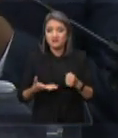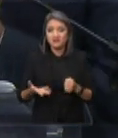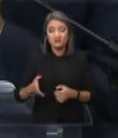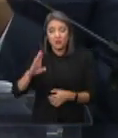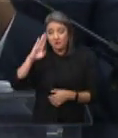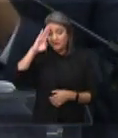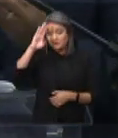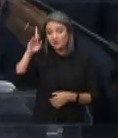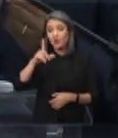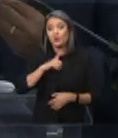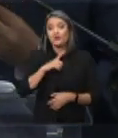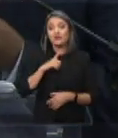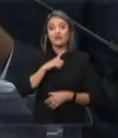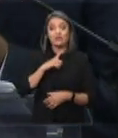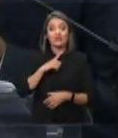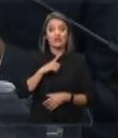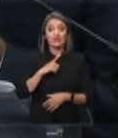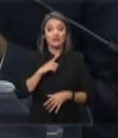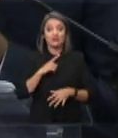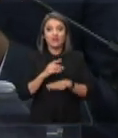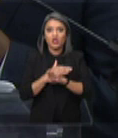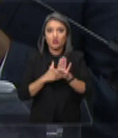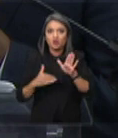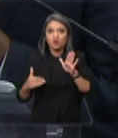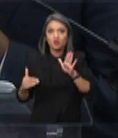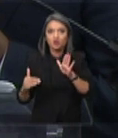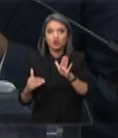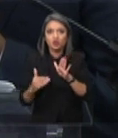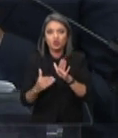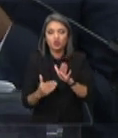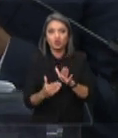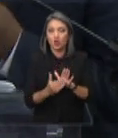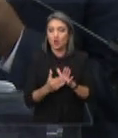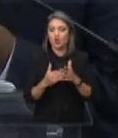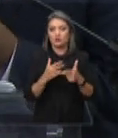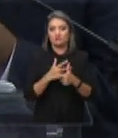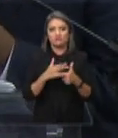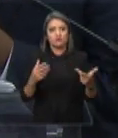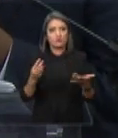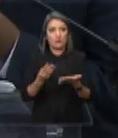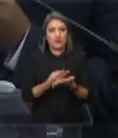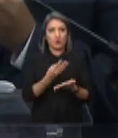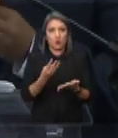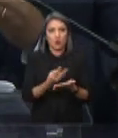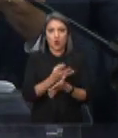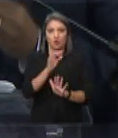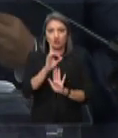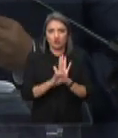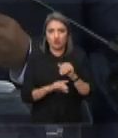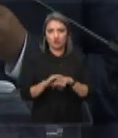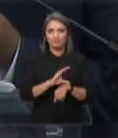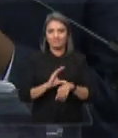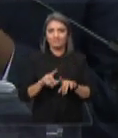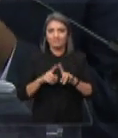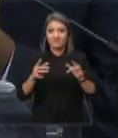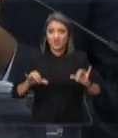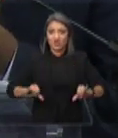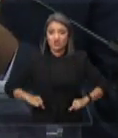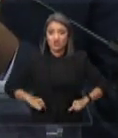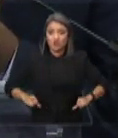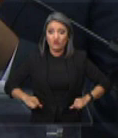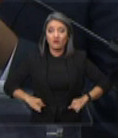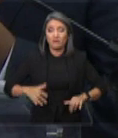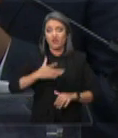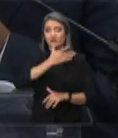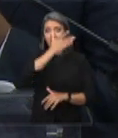está expresso em todos manuais de direitos constitucionais na realidade vivido